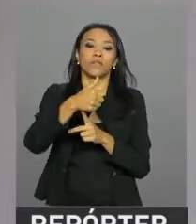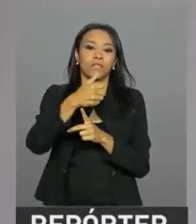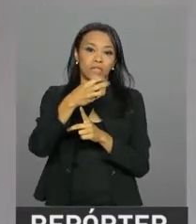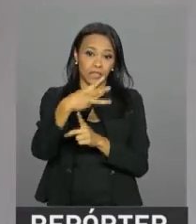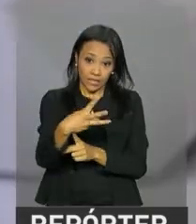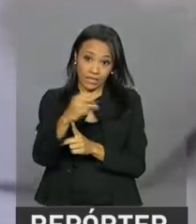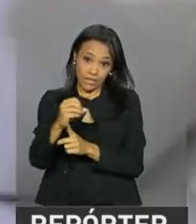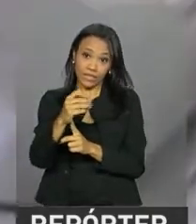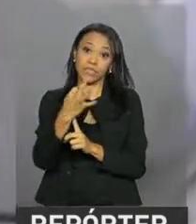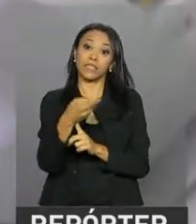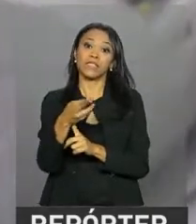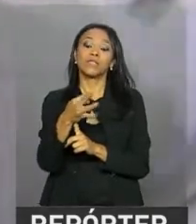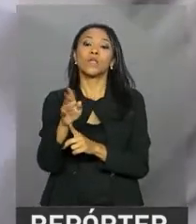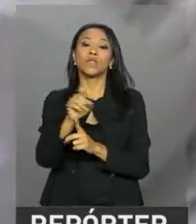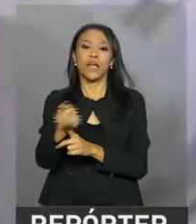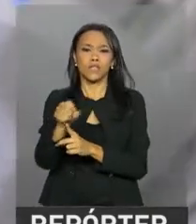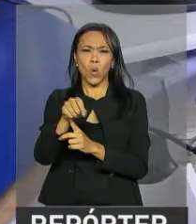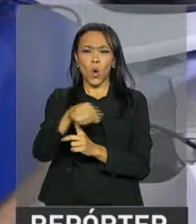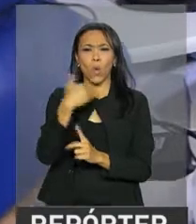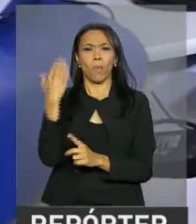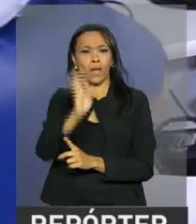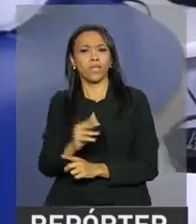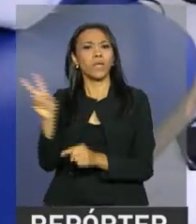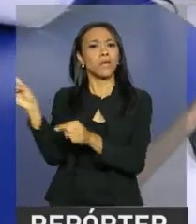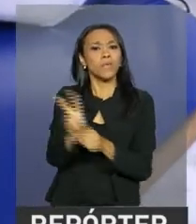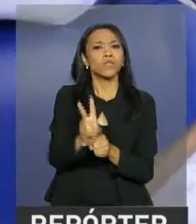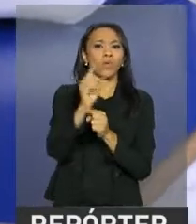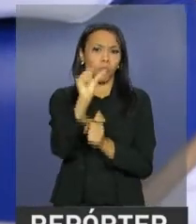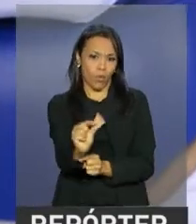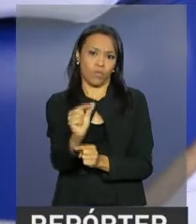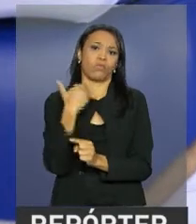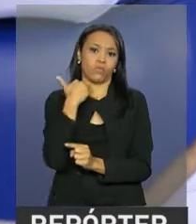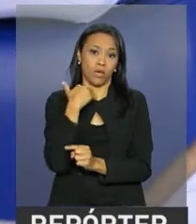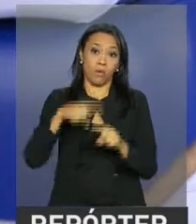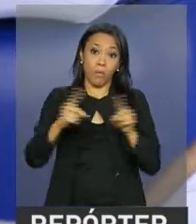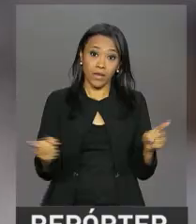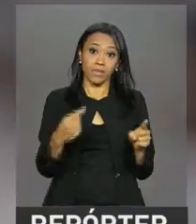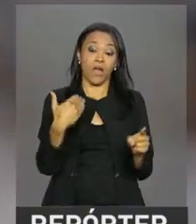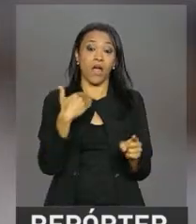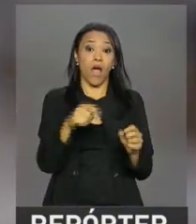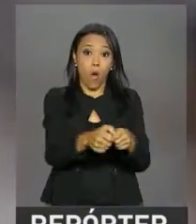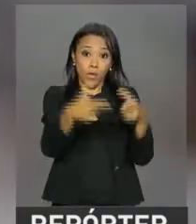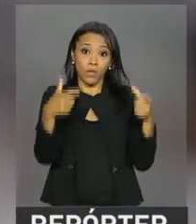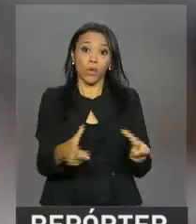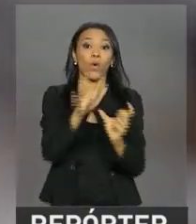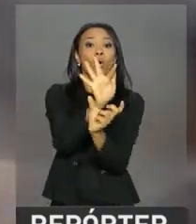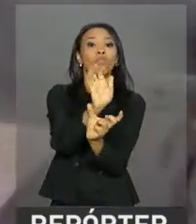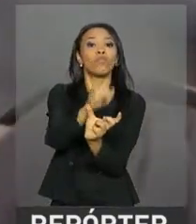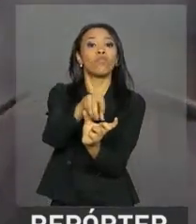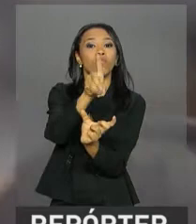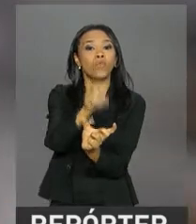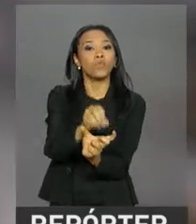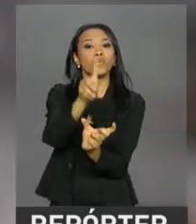bilhões de reais o brasil emprestou menos de bancos mais aumentou os empréstimos de fundos de pensão que administram contribuições